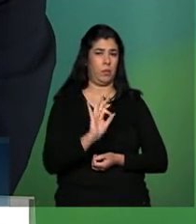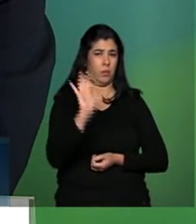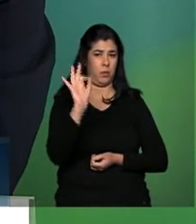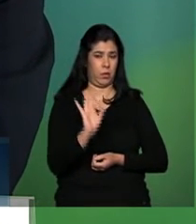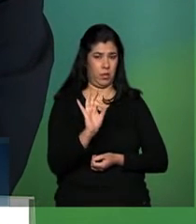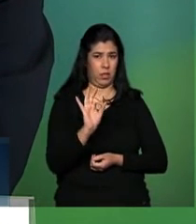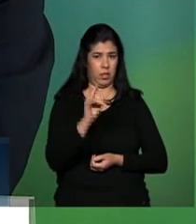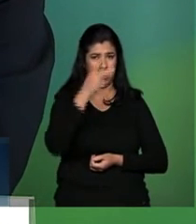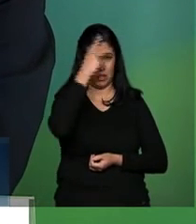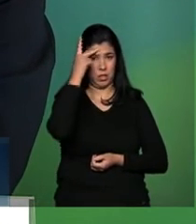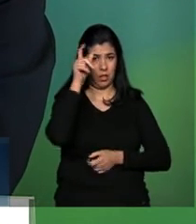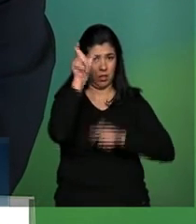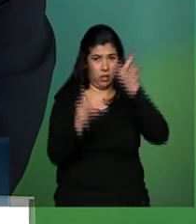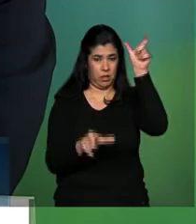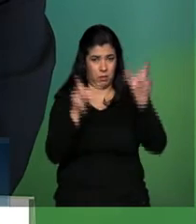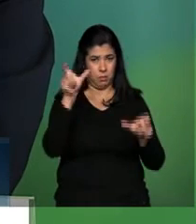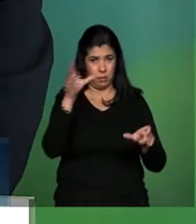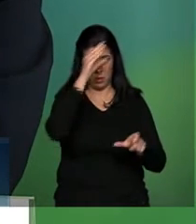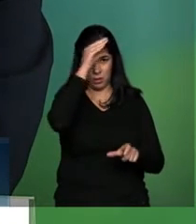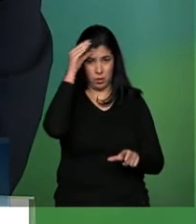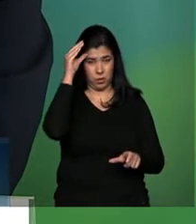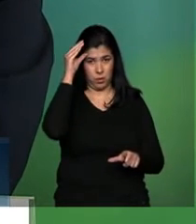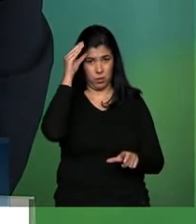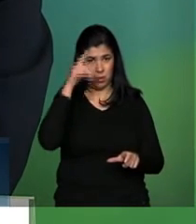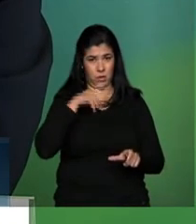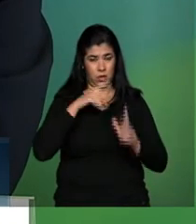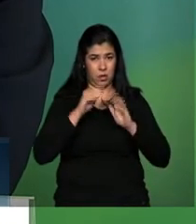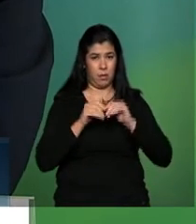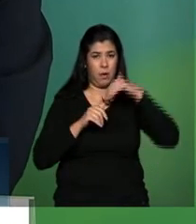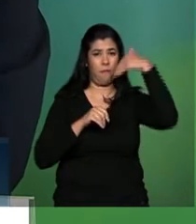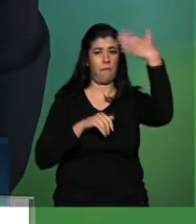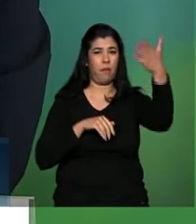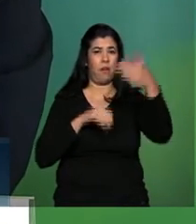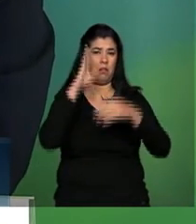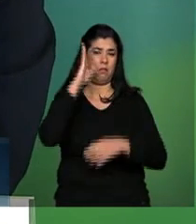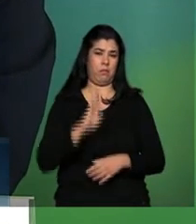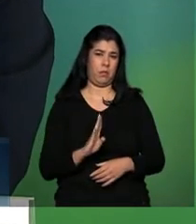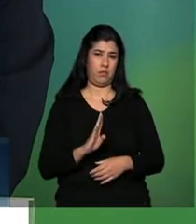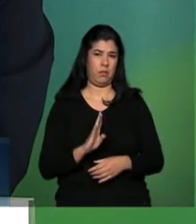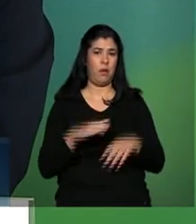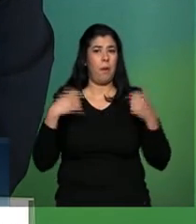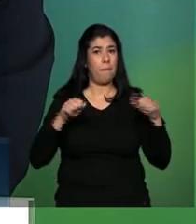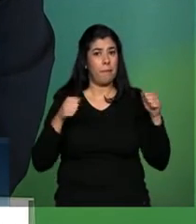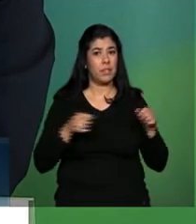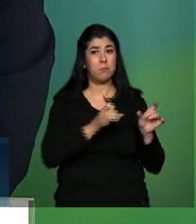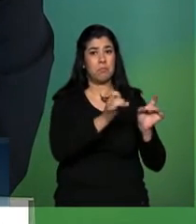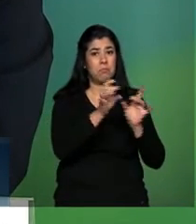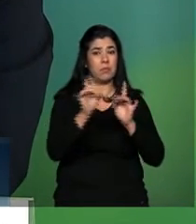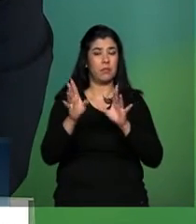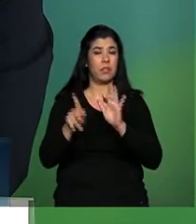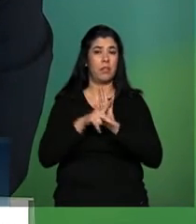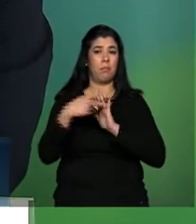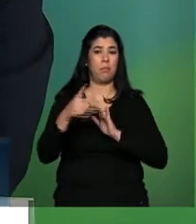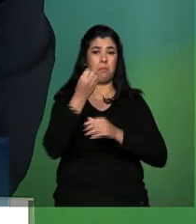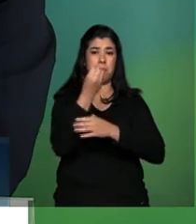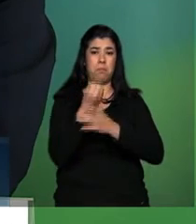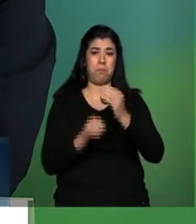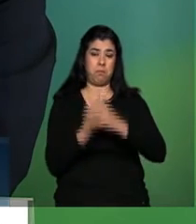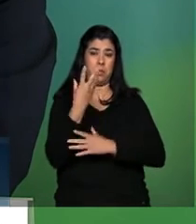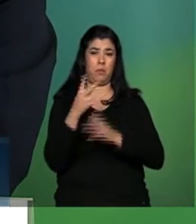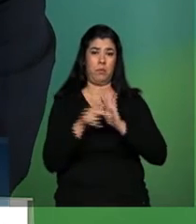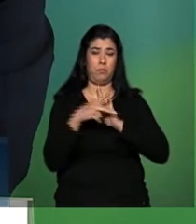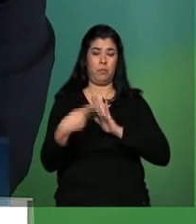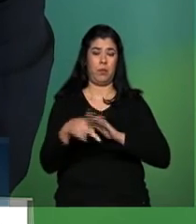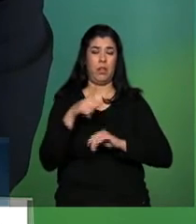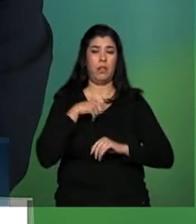dos consumidores do planeta estão fora do Brasil e nós temos que ir atrás deles. E há regiões